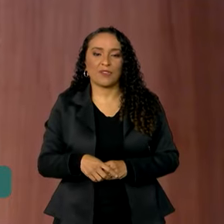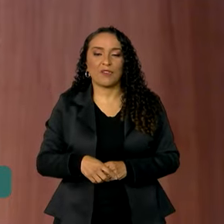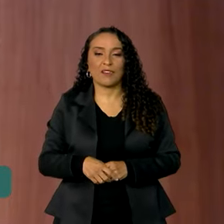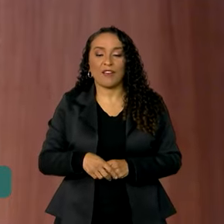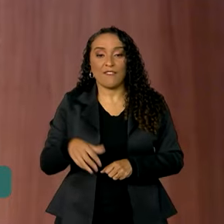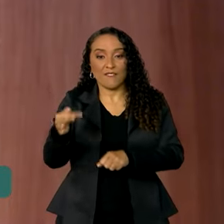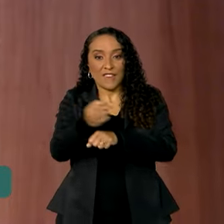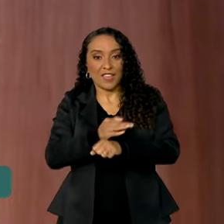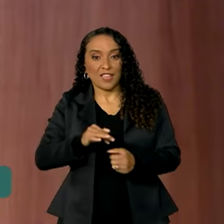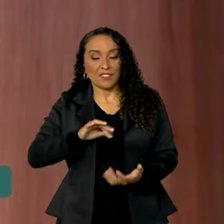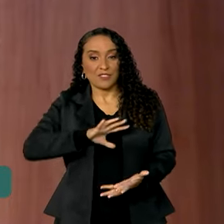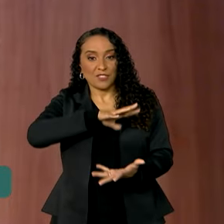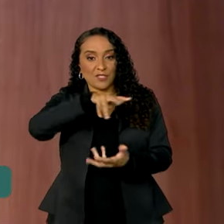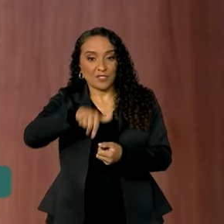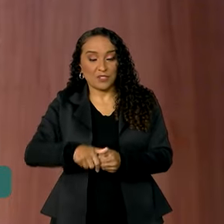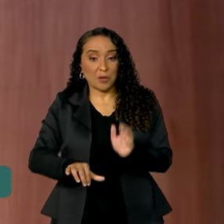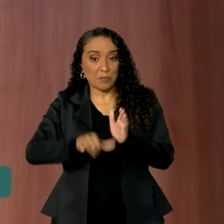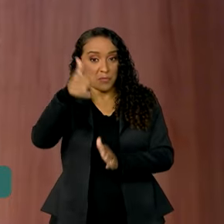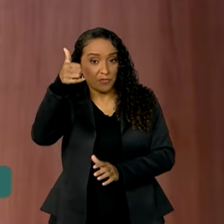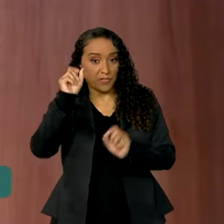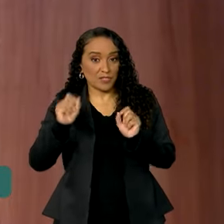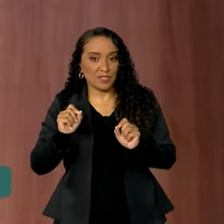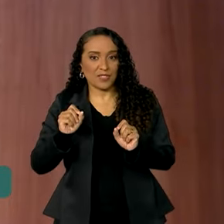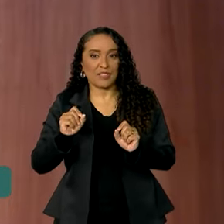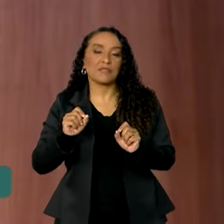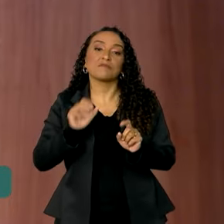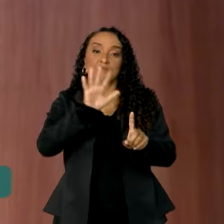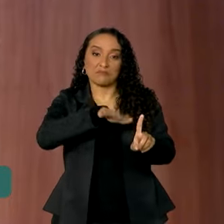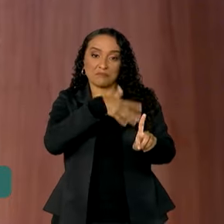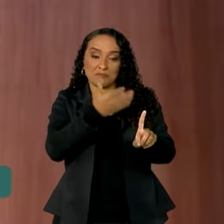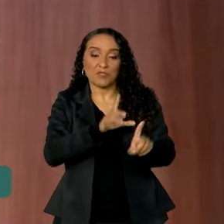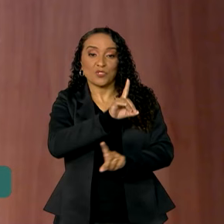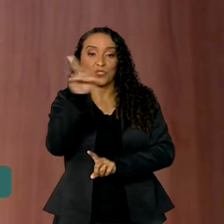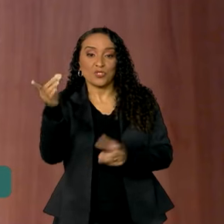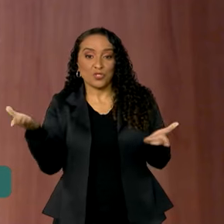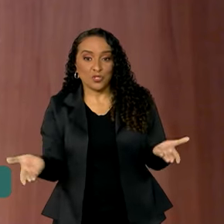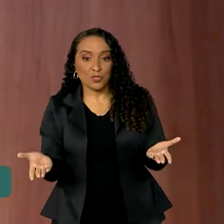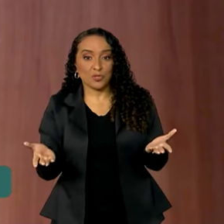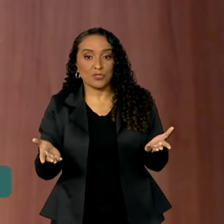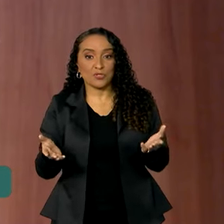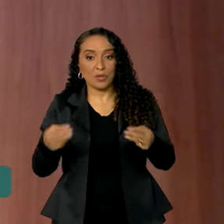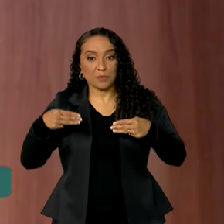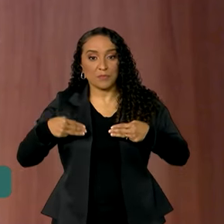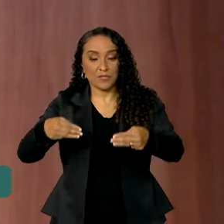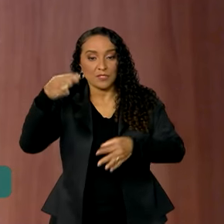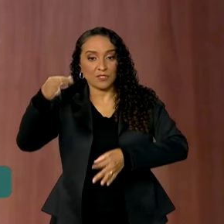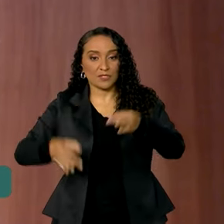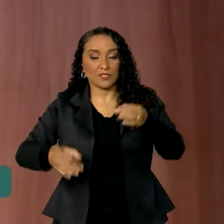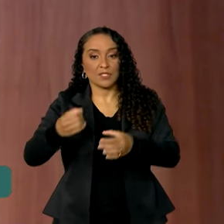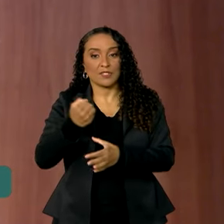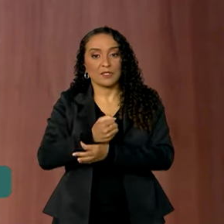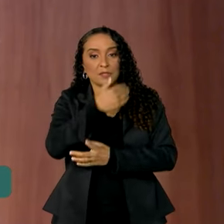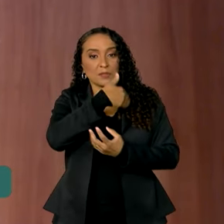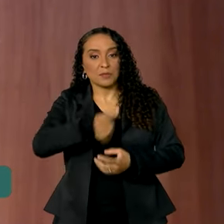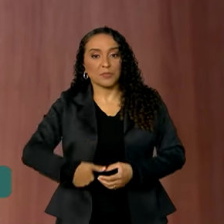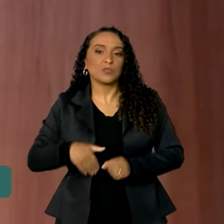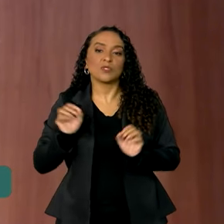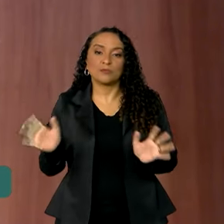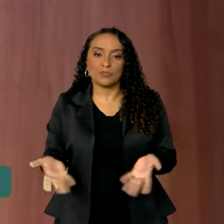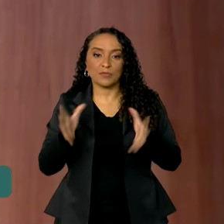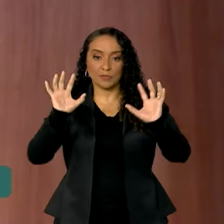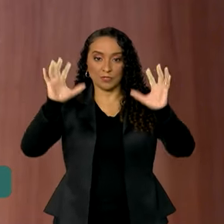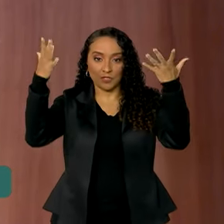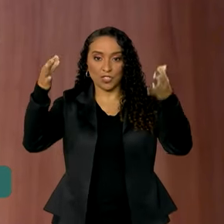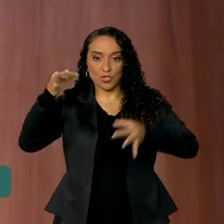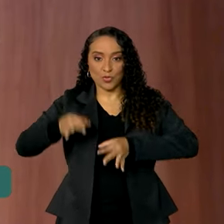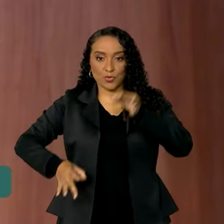feriado nacional pela primeira vez. E em comemoração a essa data, o Ministério da Justiça e Segurança Pública promoveu o